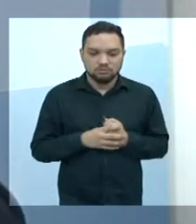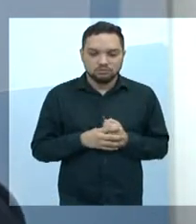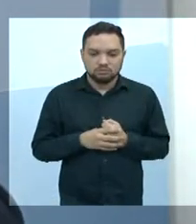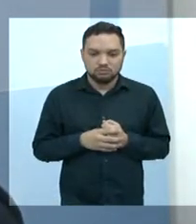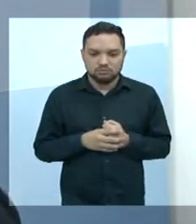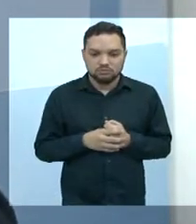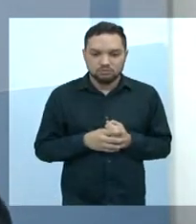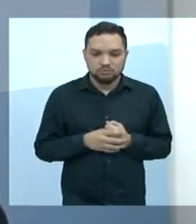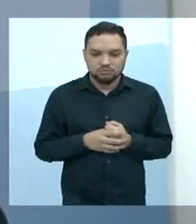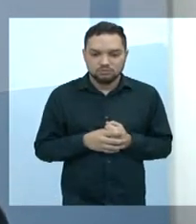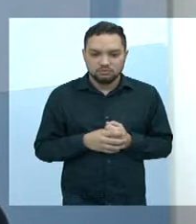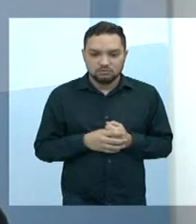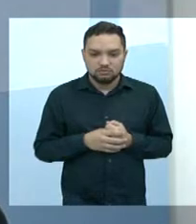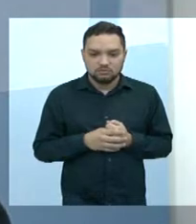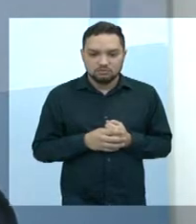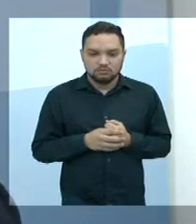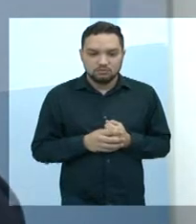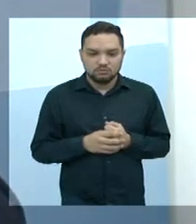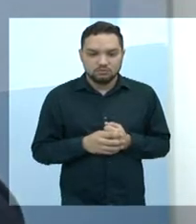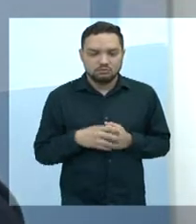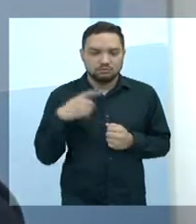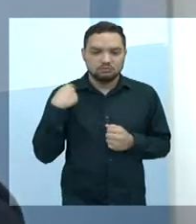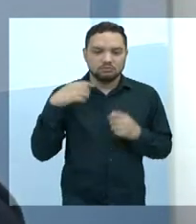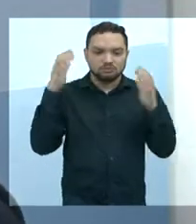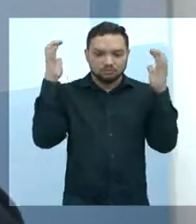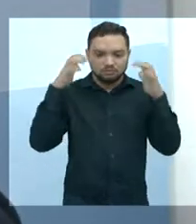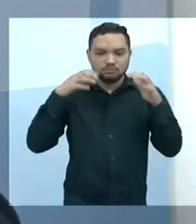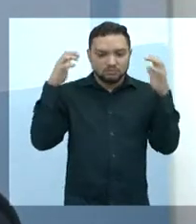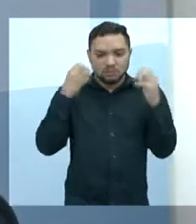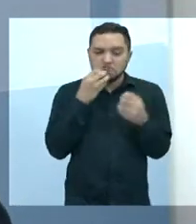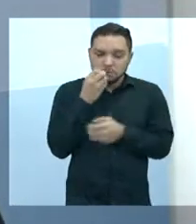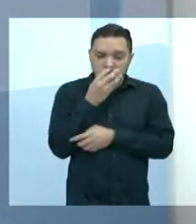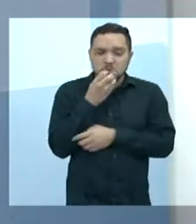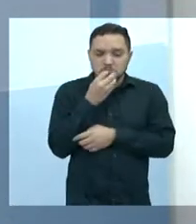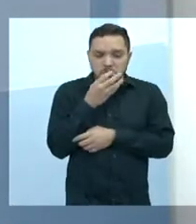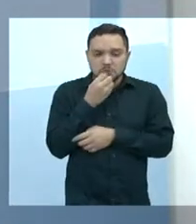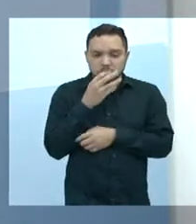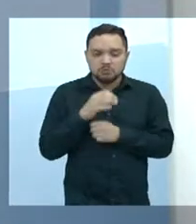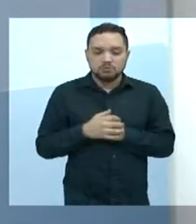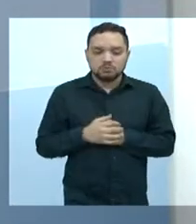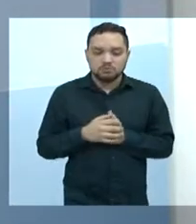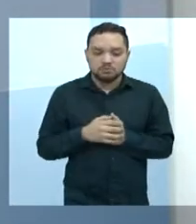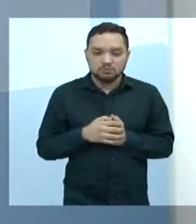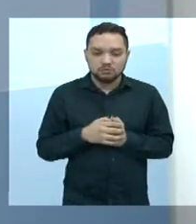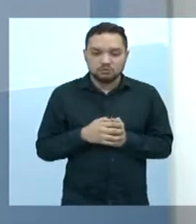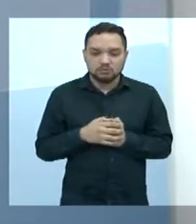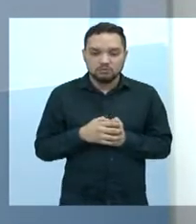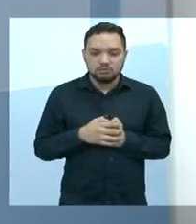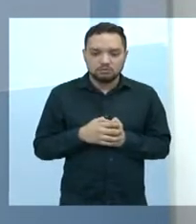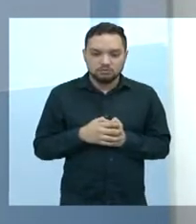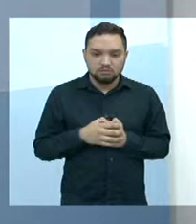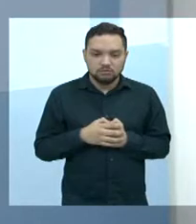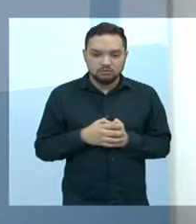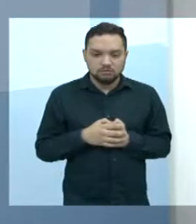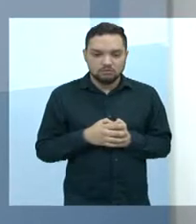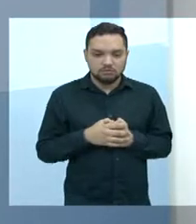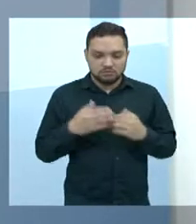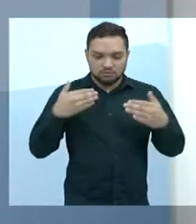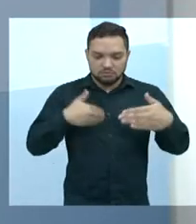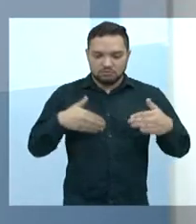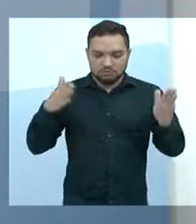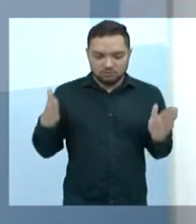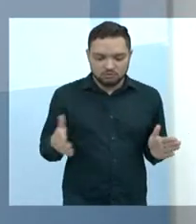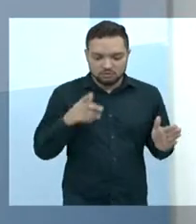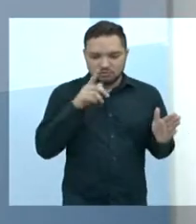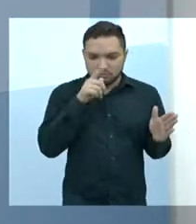eu vejo, nós tivemos um invernozinho um pouco melhor esse ano. E na barragem de Itaiçaba, depois da